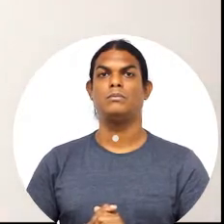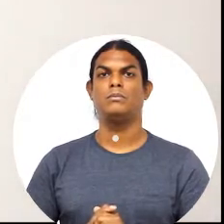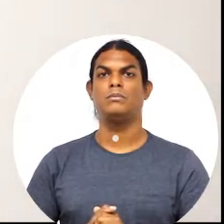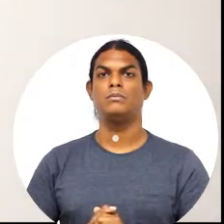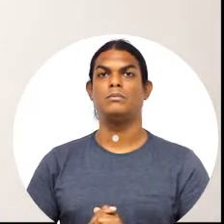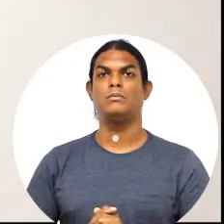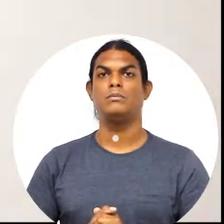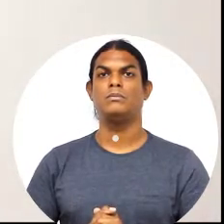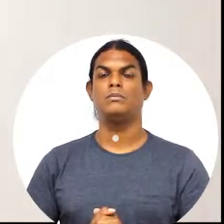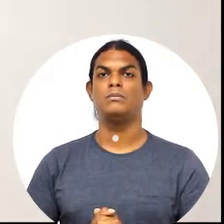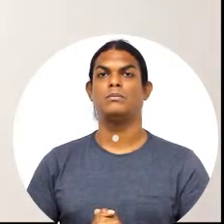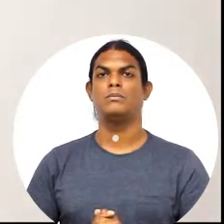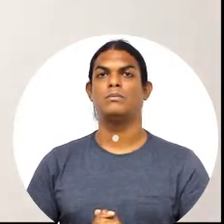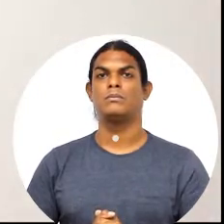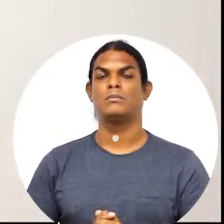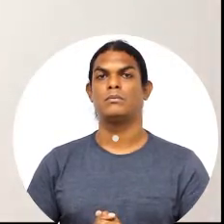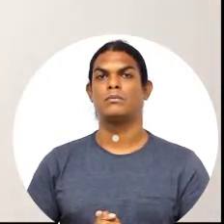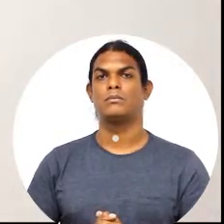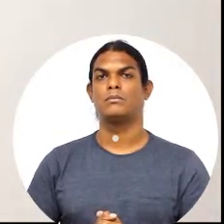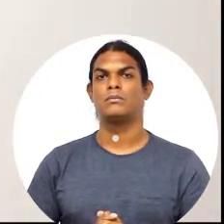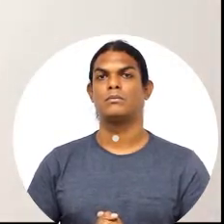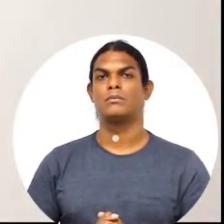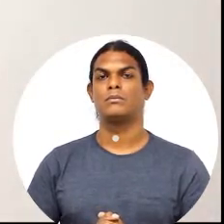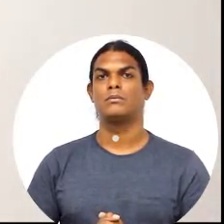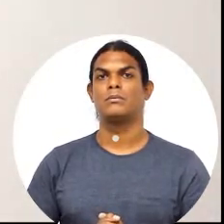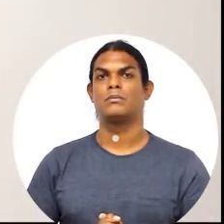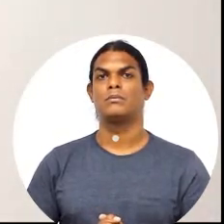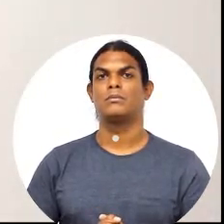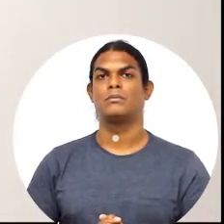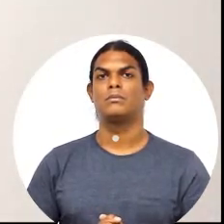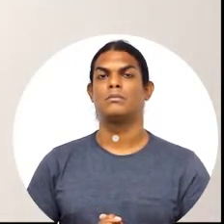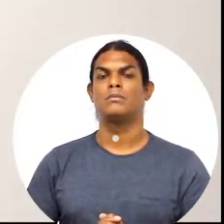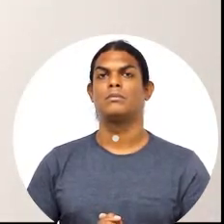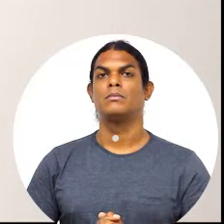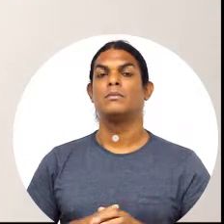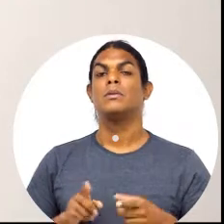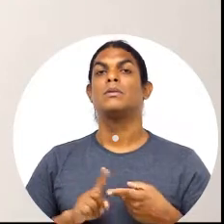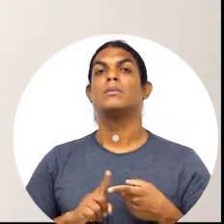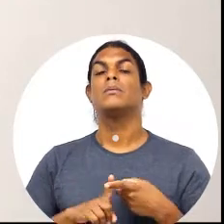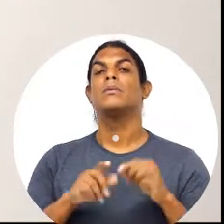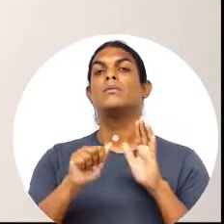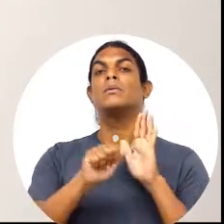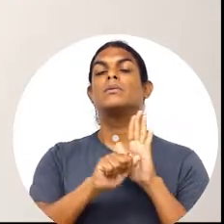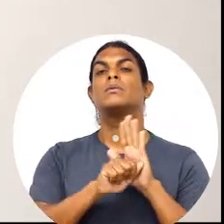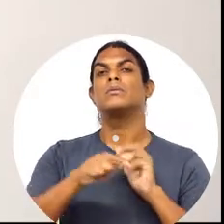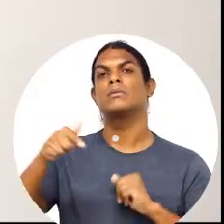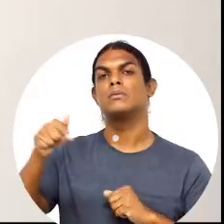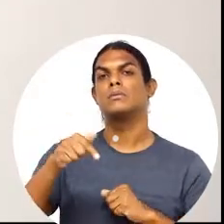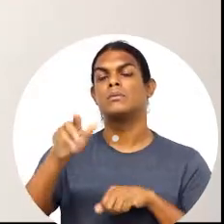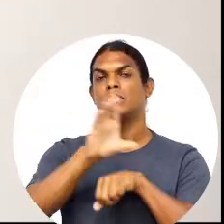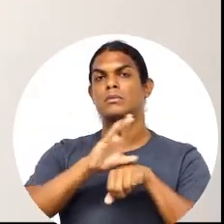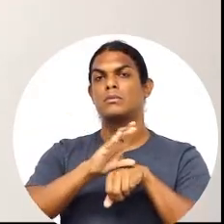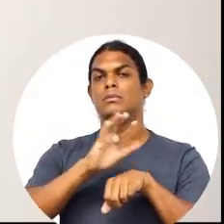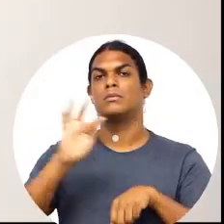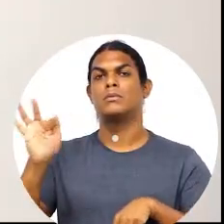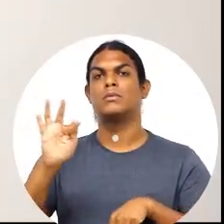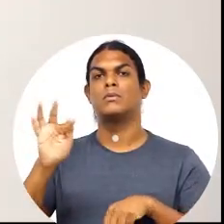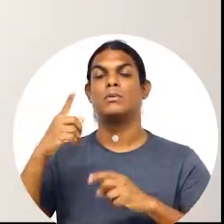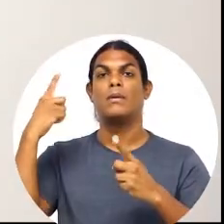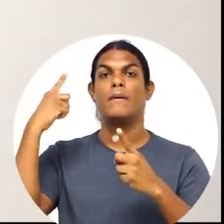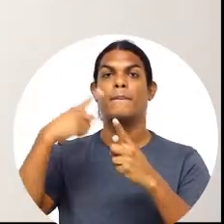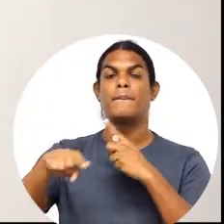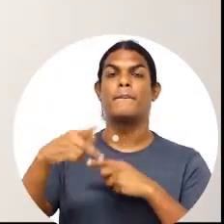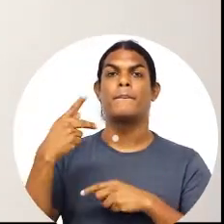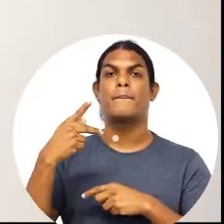Um outro ganho foi o artigo 7º da Constituição Federal ter proibido no seu inciso 32 a distinção entre